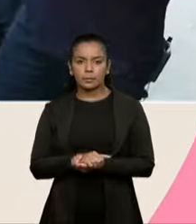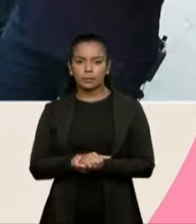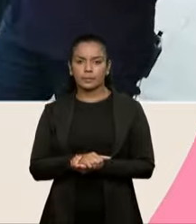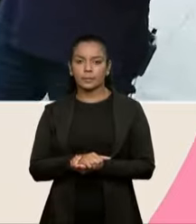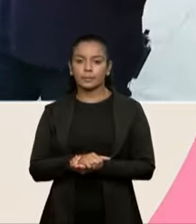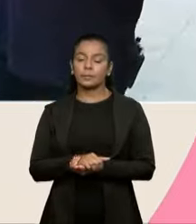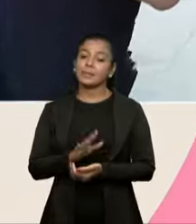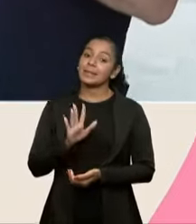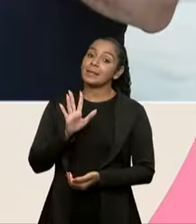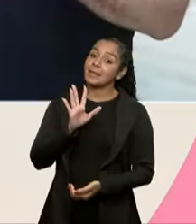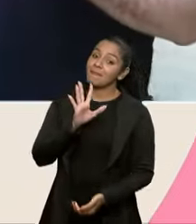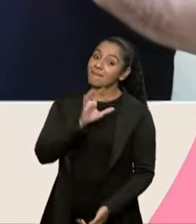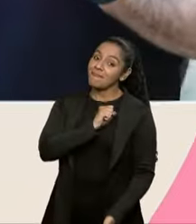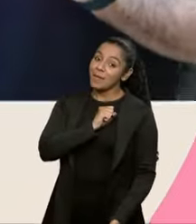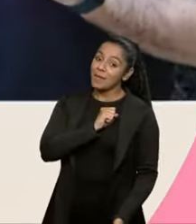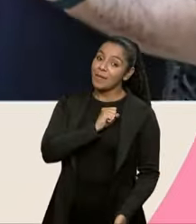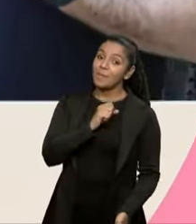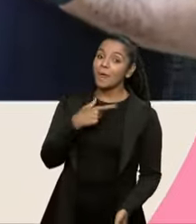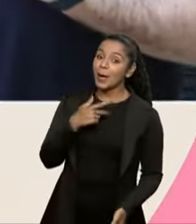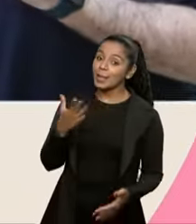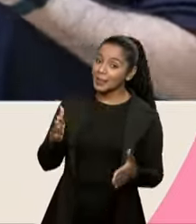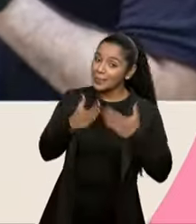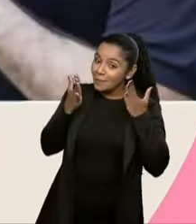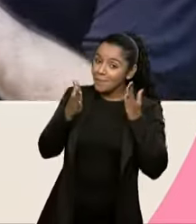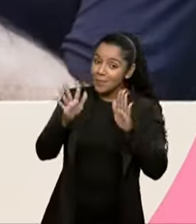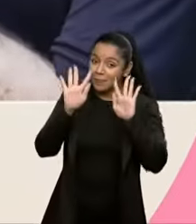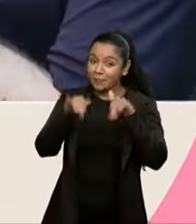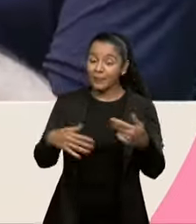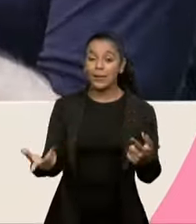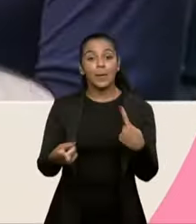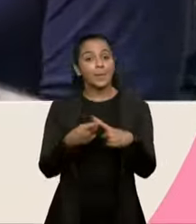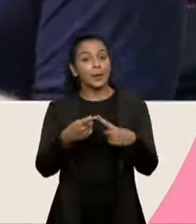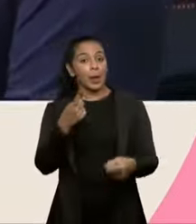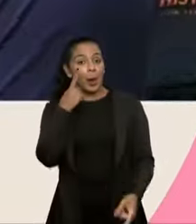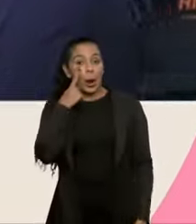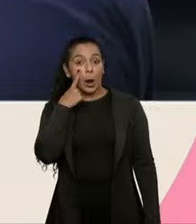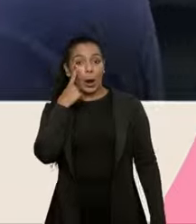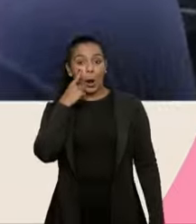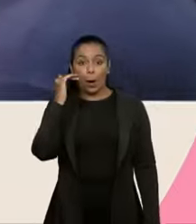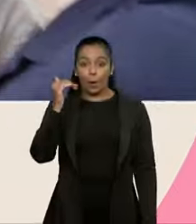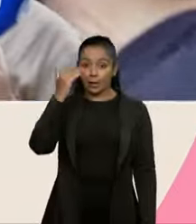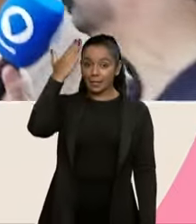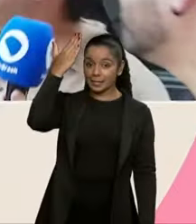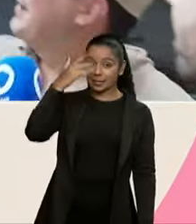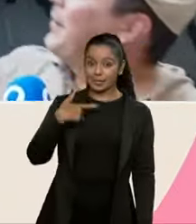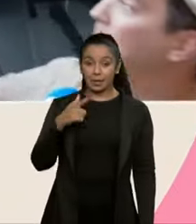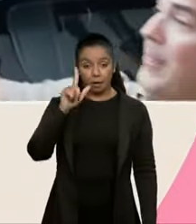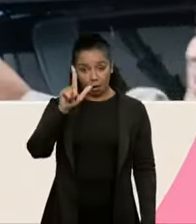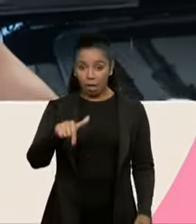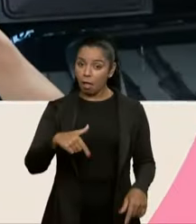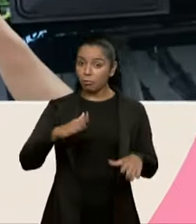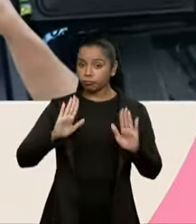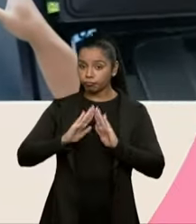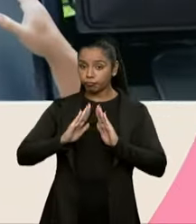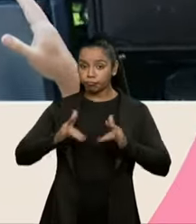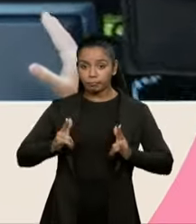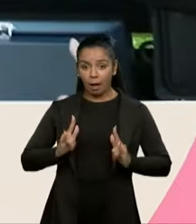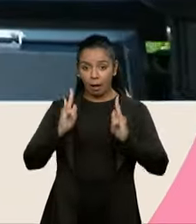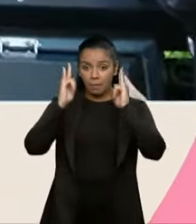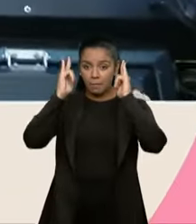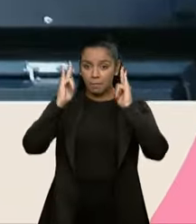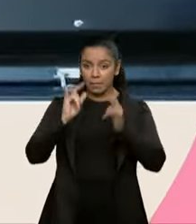Meu amor, é isso que eu guardei essa surpresa pro final, Cissa. Ah, então mostra. Porque olha ali em cima, Vital, mostra. É um apartamento, né? Olha lá,